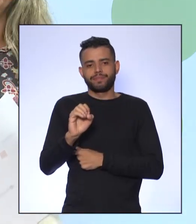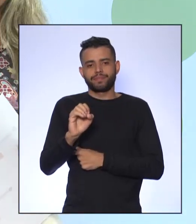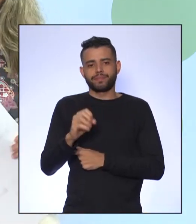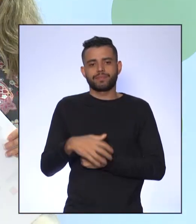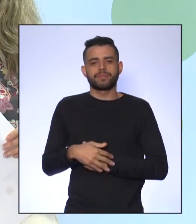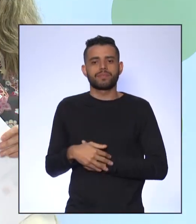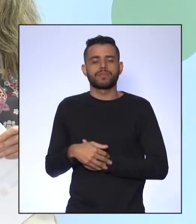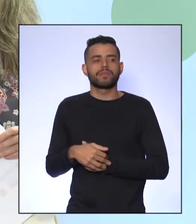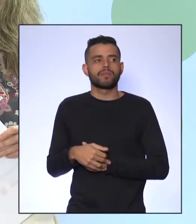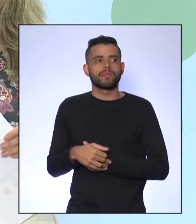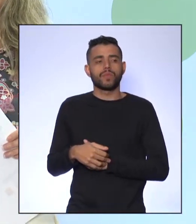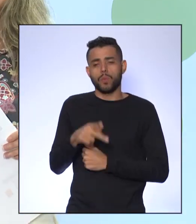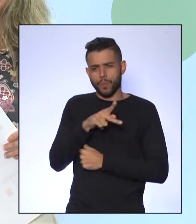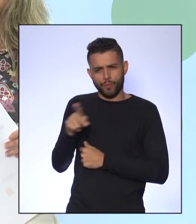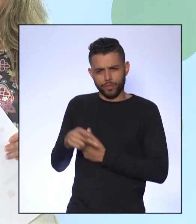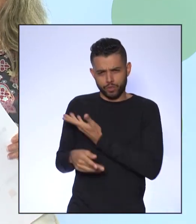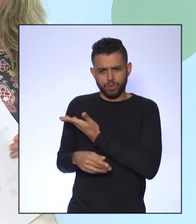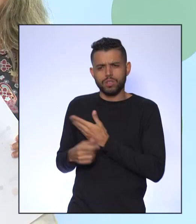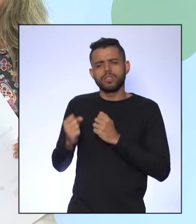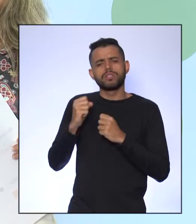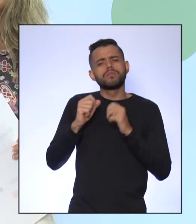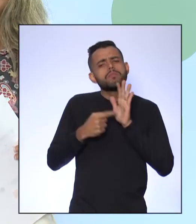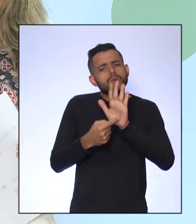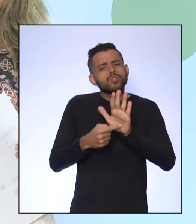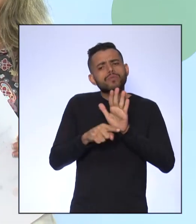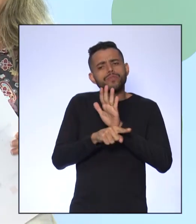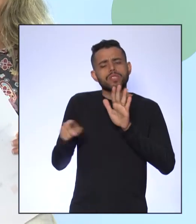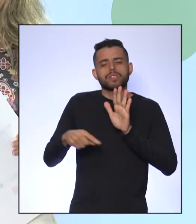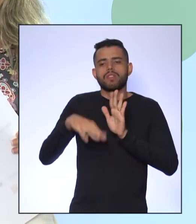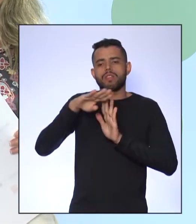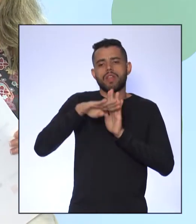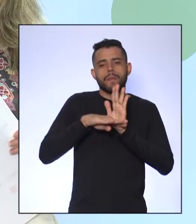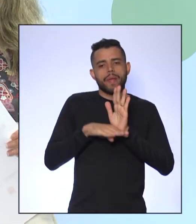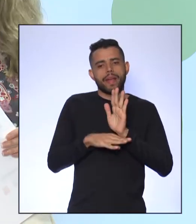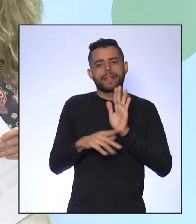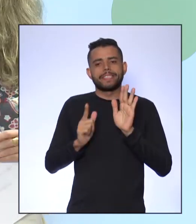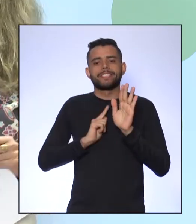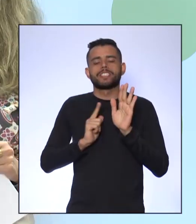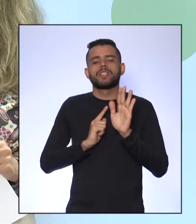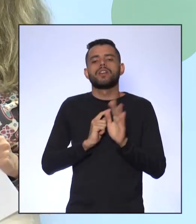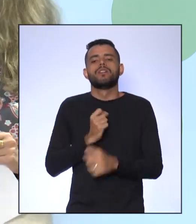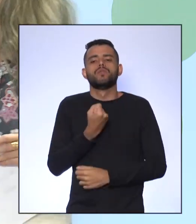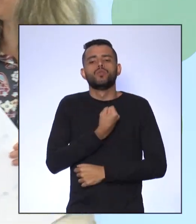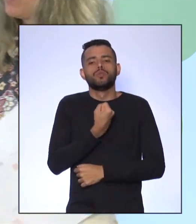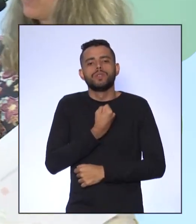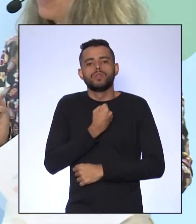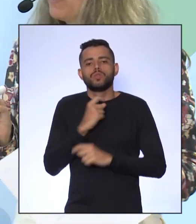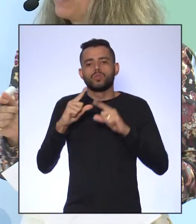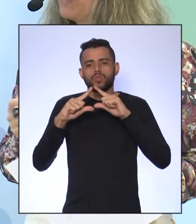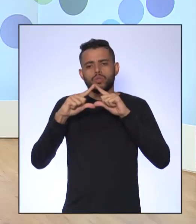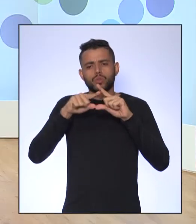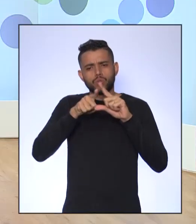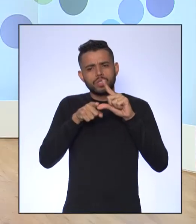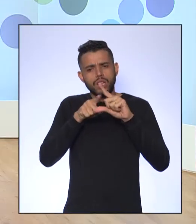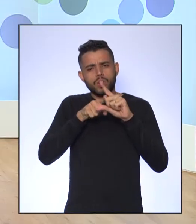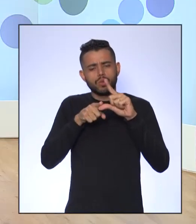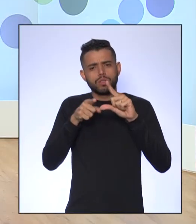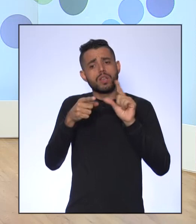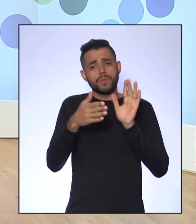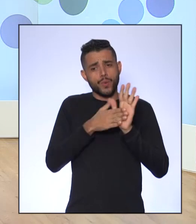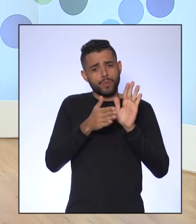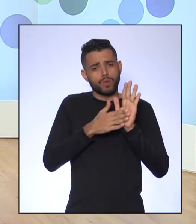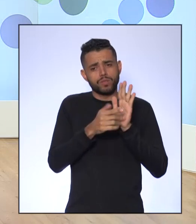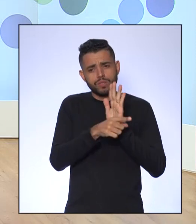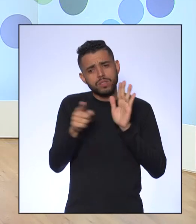Marcos apresentou para vocês aquela tabela inicial que tinha lá o valor dos ângulos, até o Marcos propôs para que vocês